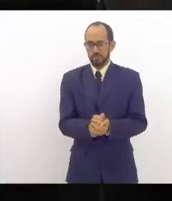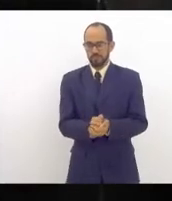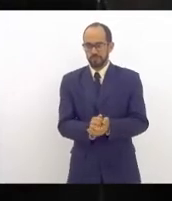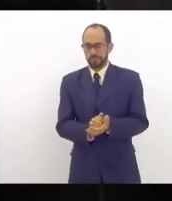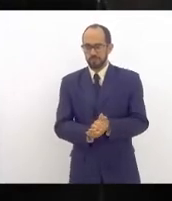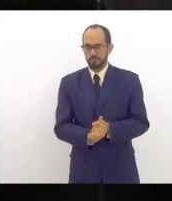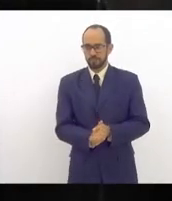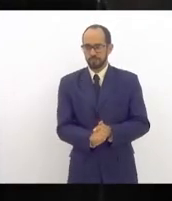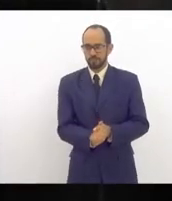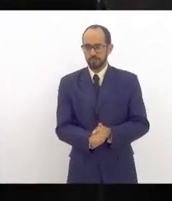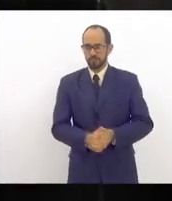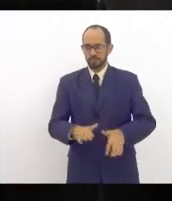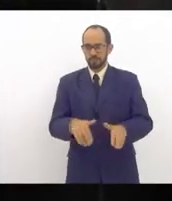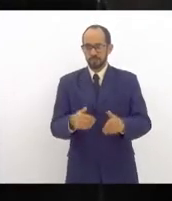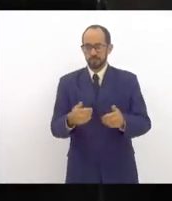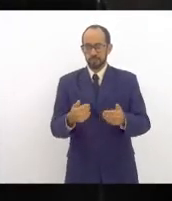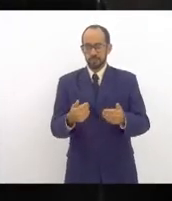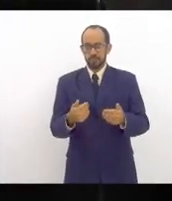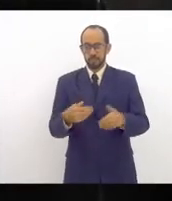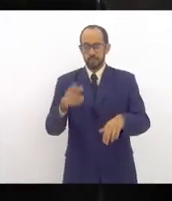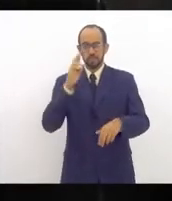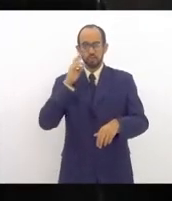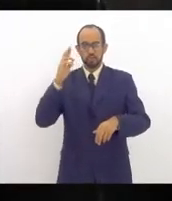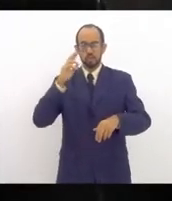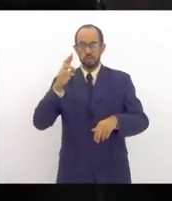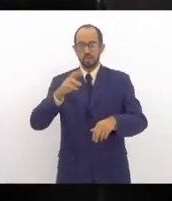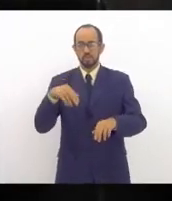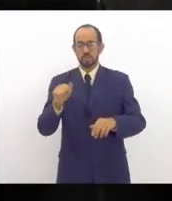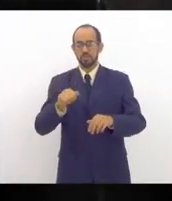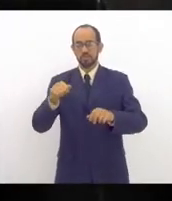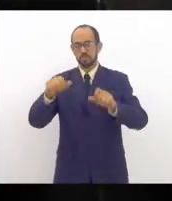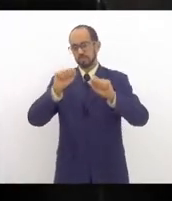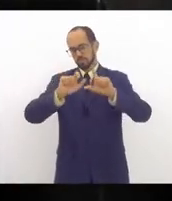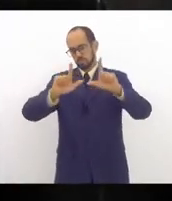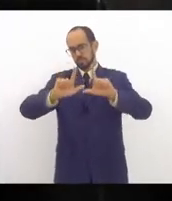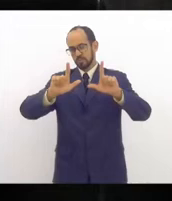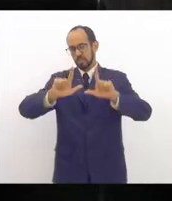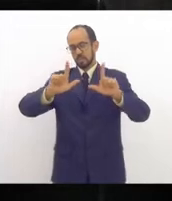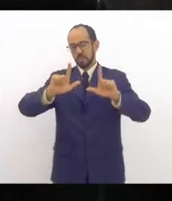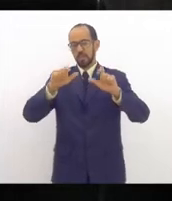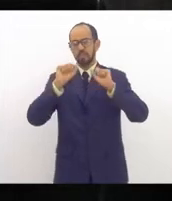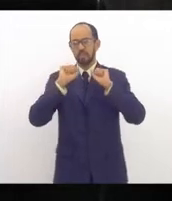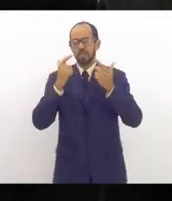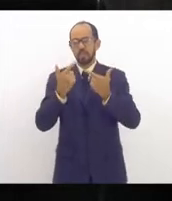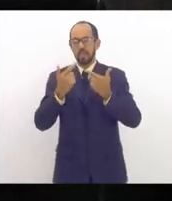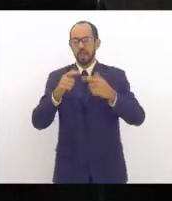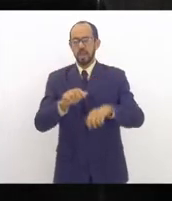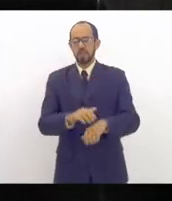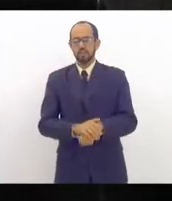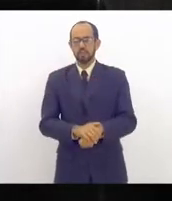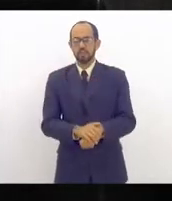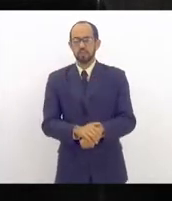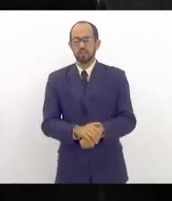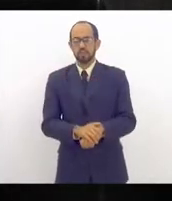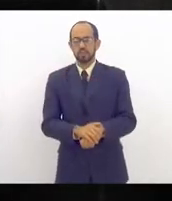remota senhoras e senhores telespectadores da TV alerj